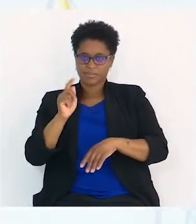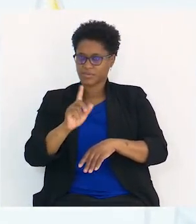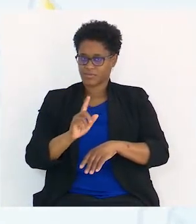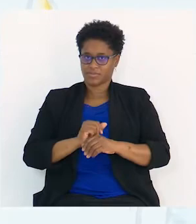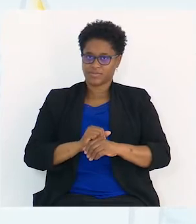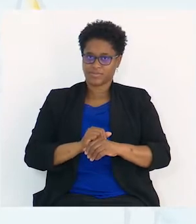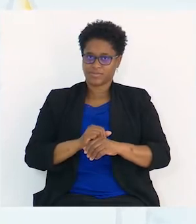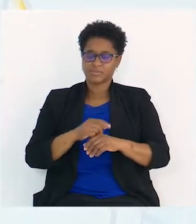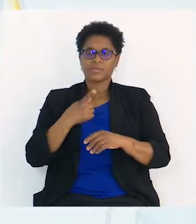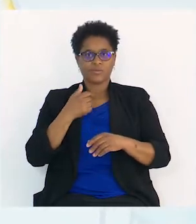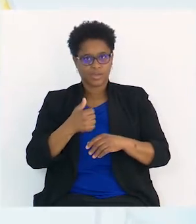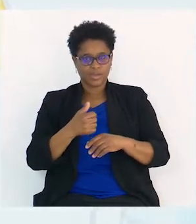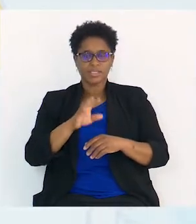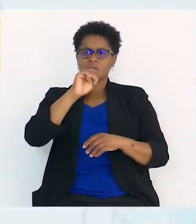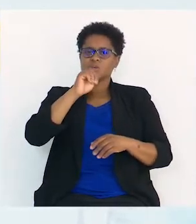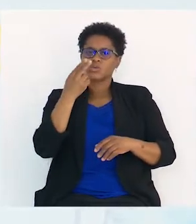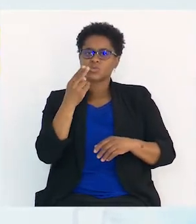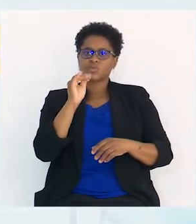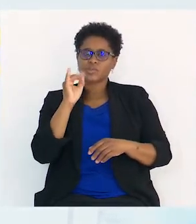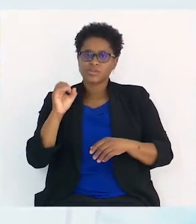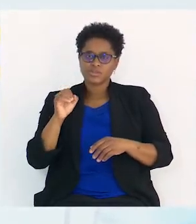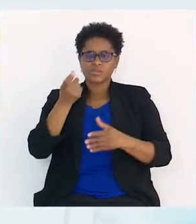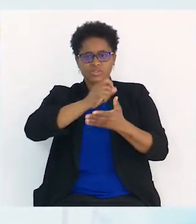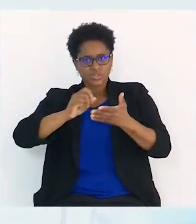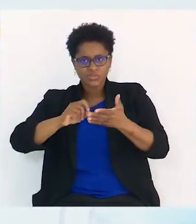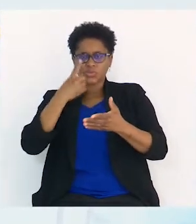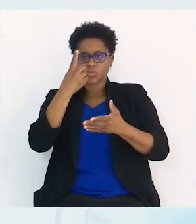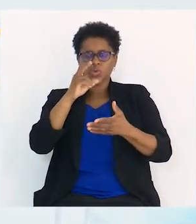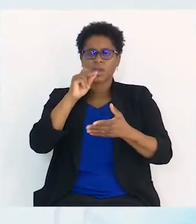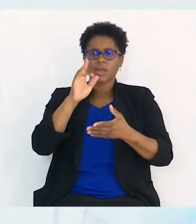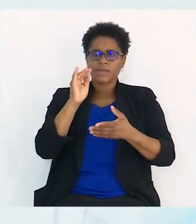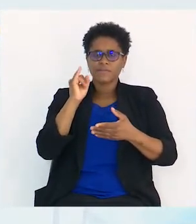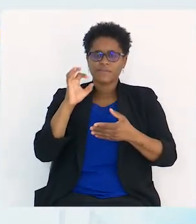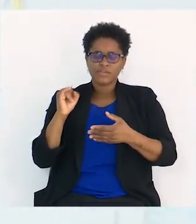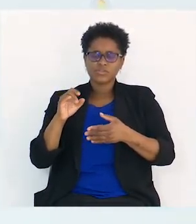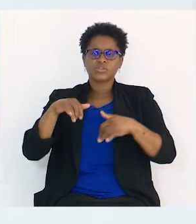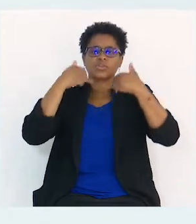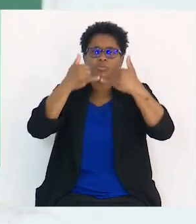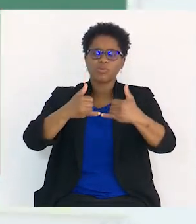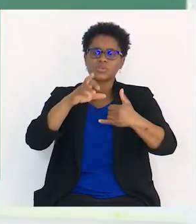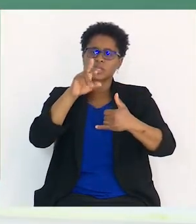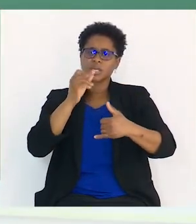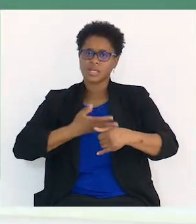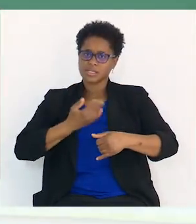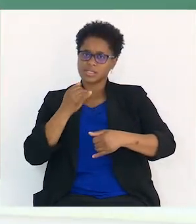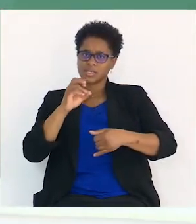Ok. Sufixado, acréscimo de um afixo depois do radical. Vamos lá. Onde é que está a palavrinha